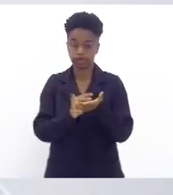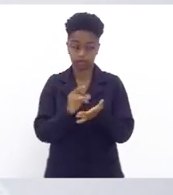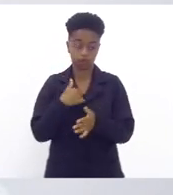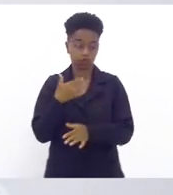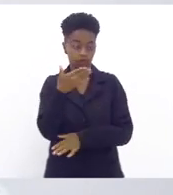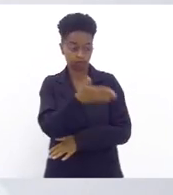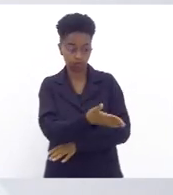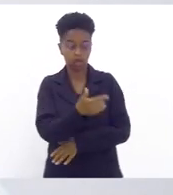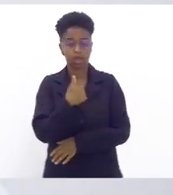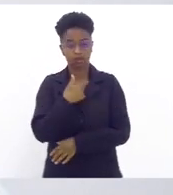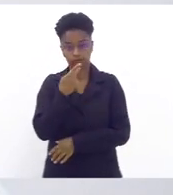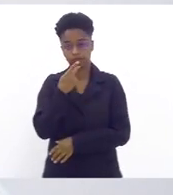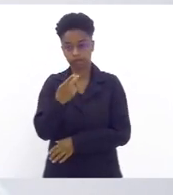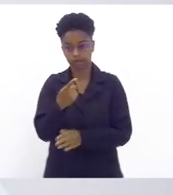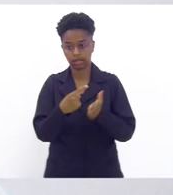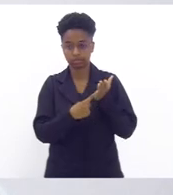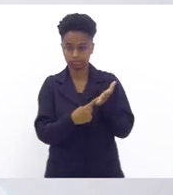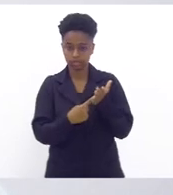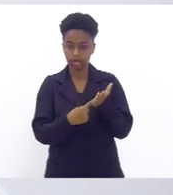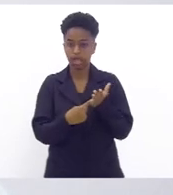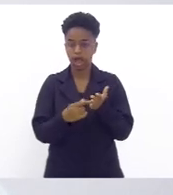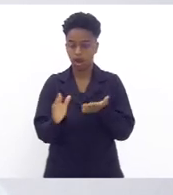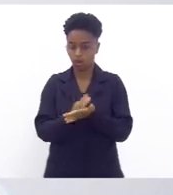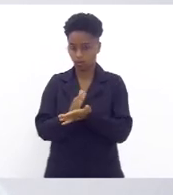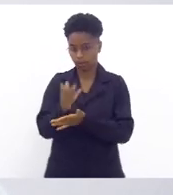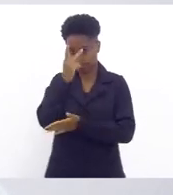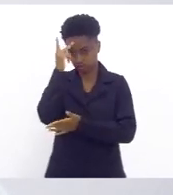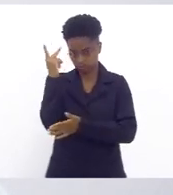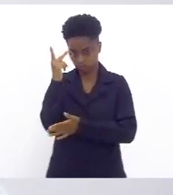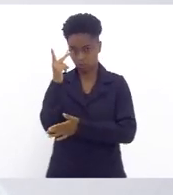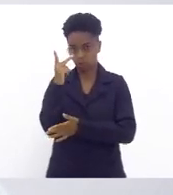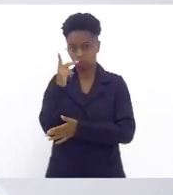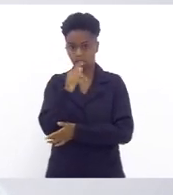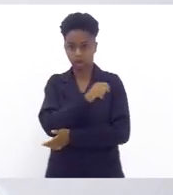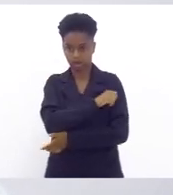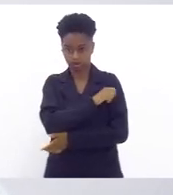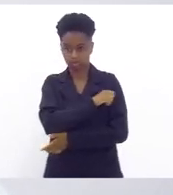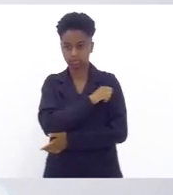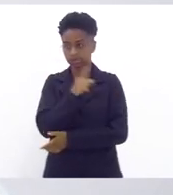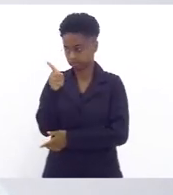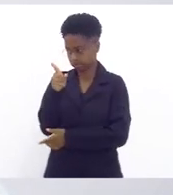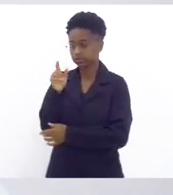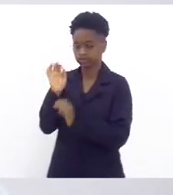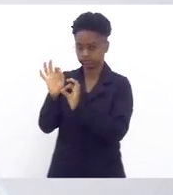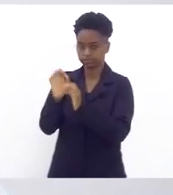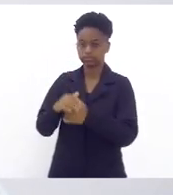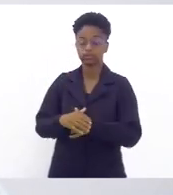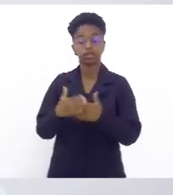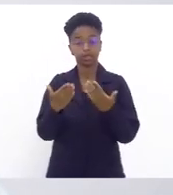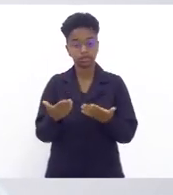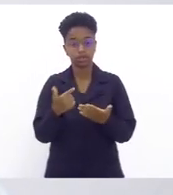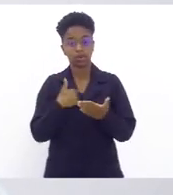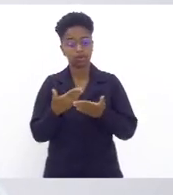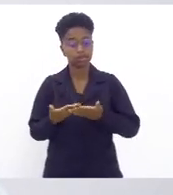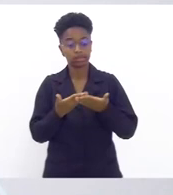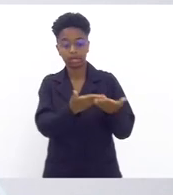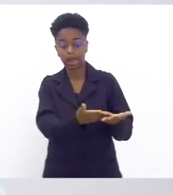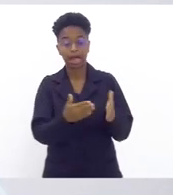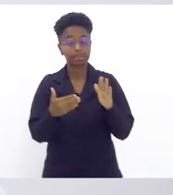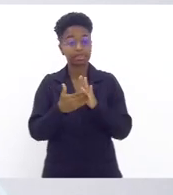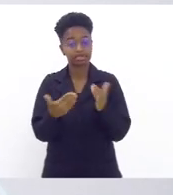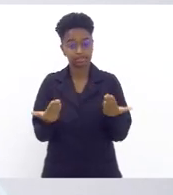eu me comprometi com alguma algumas pessoas do corpo de sente que eu ia encaminhar pronto que o encaminhar até sexta-feira